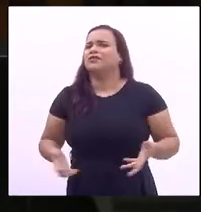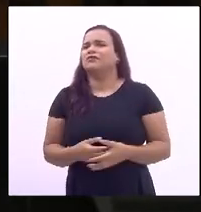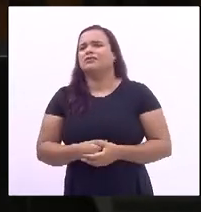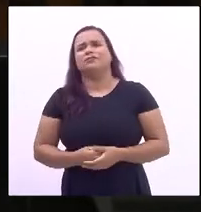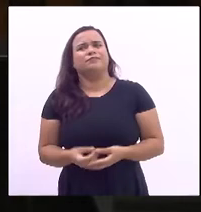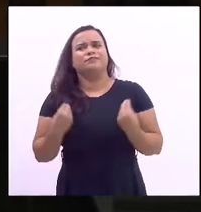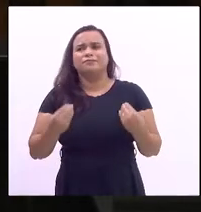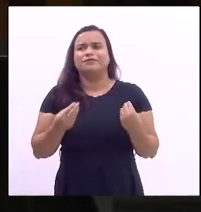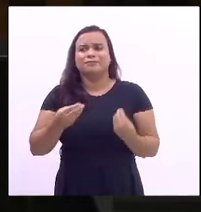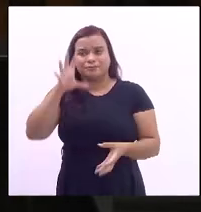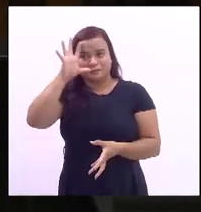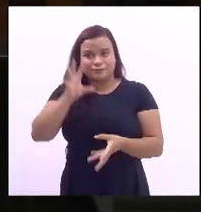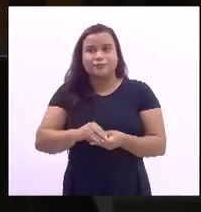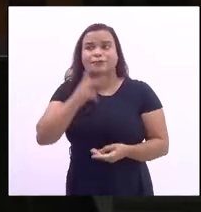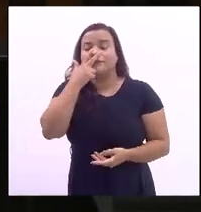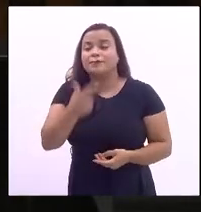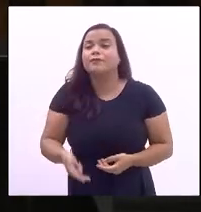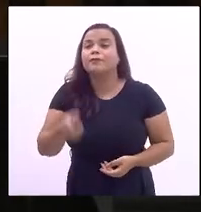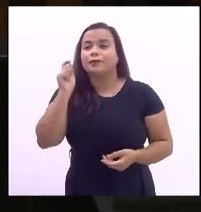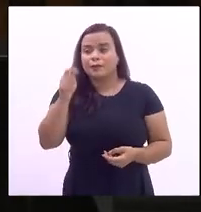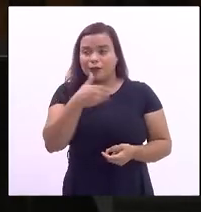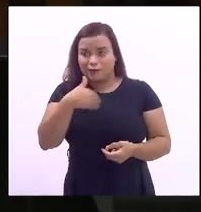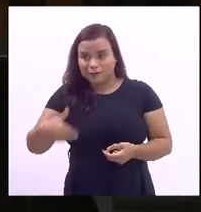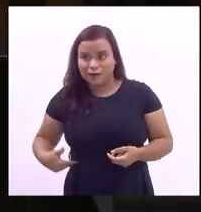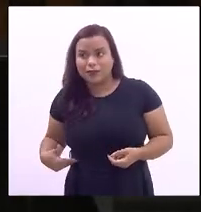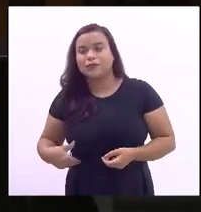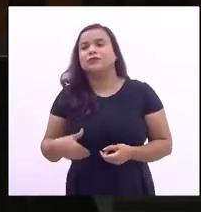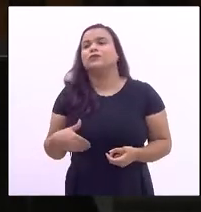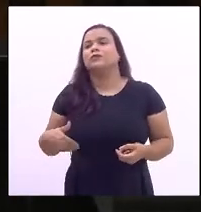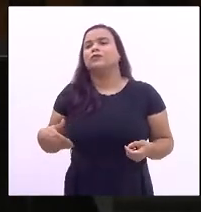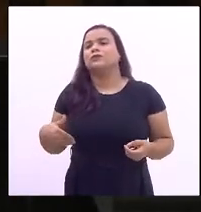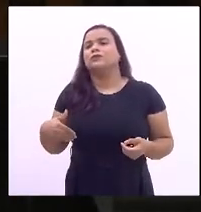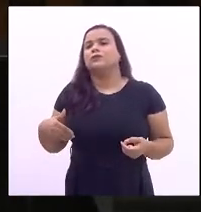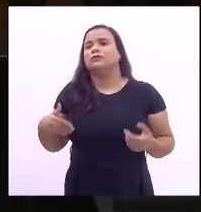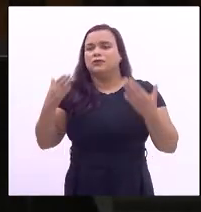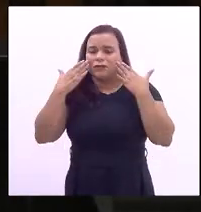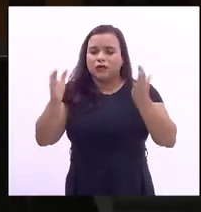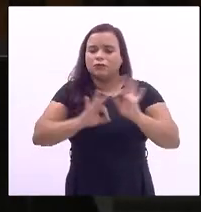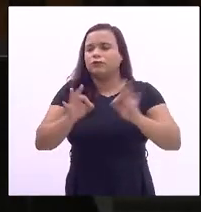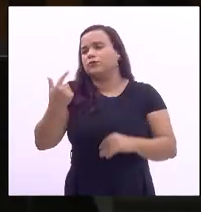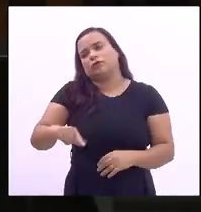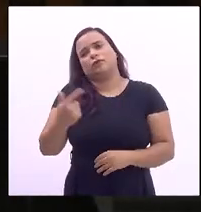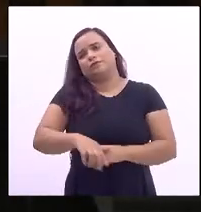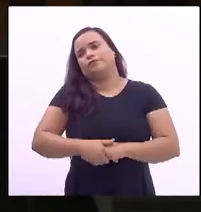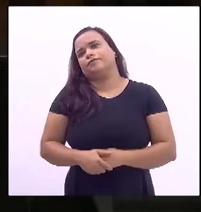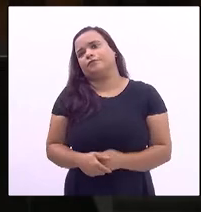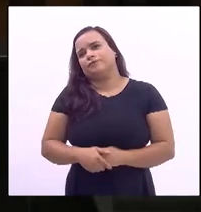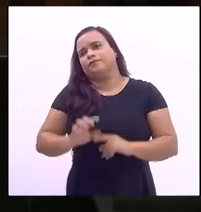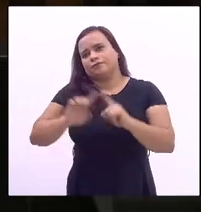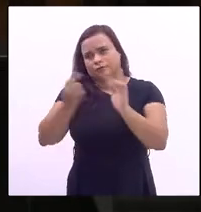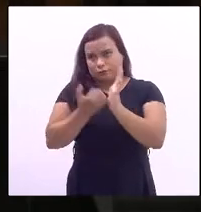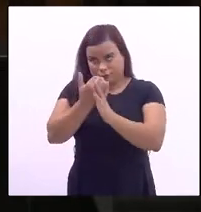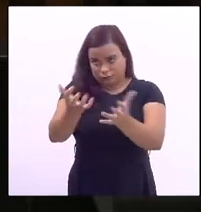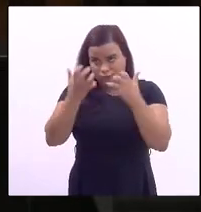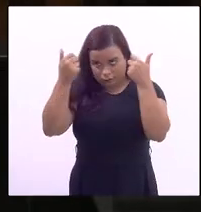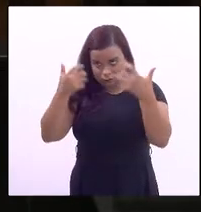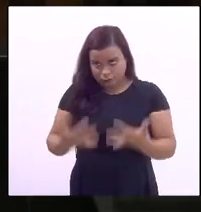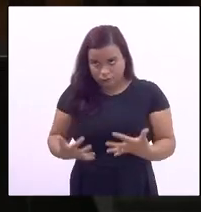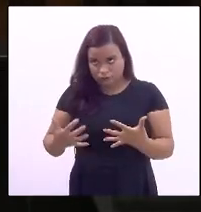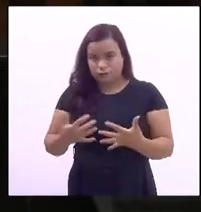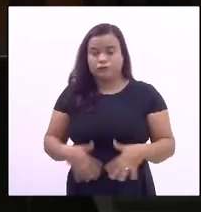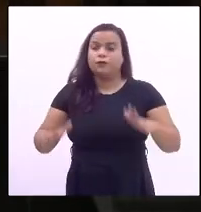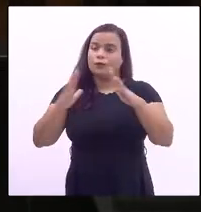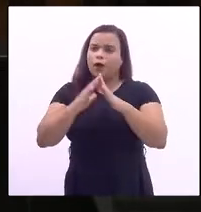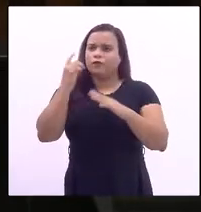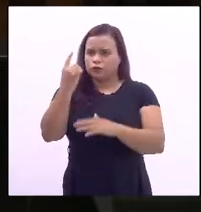parece mais uma vez que o governo Não Está apresentando o planejamento mas eu quero ir além um